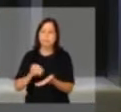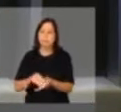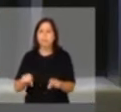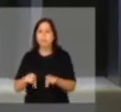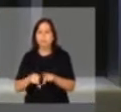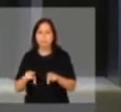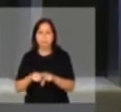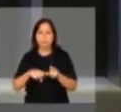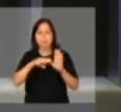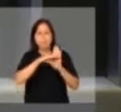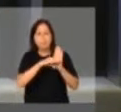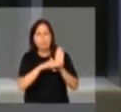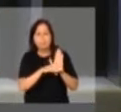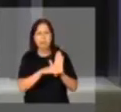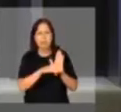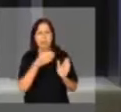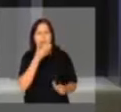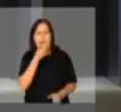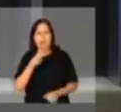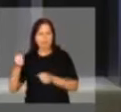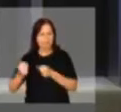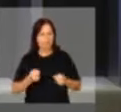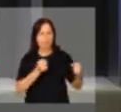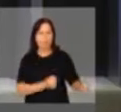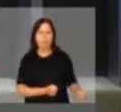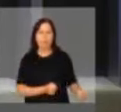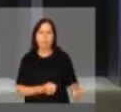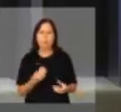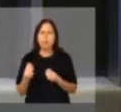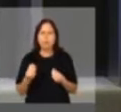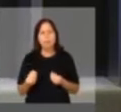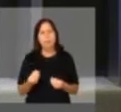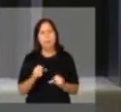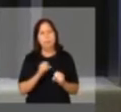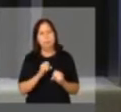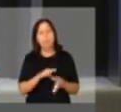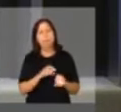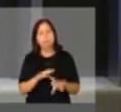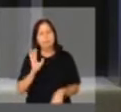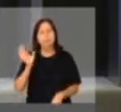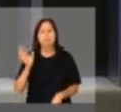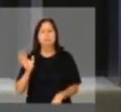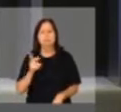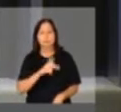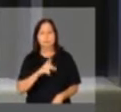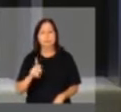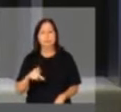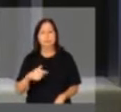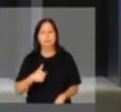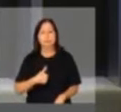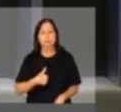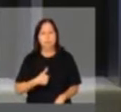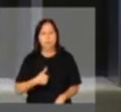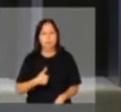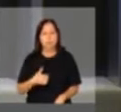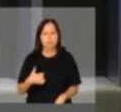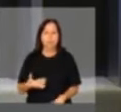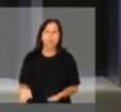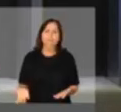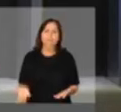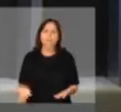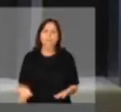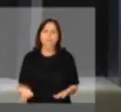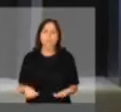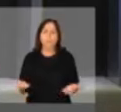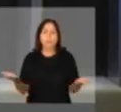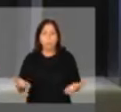Eu venho da educação. Uma professora se aposenta hoje com 25 anos de idade. O que o Bolsonaro quer fazer